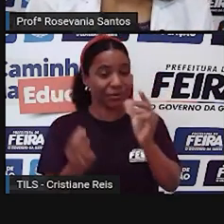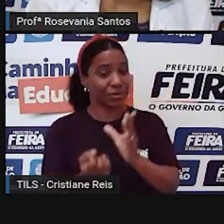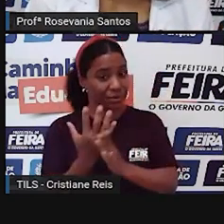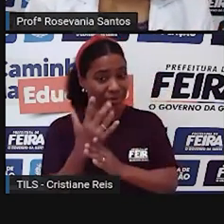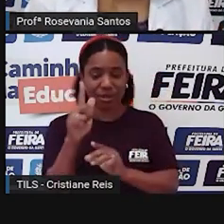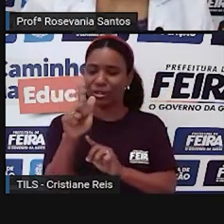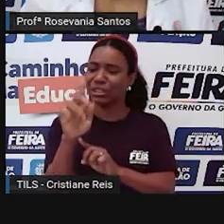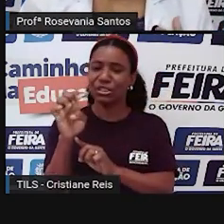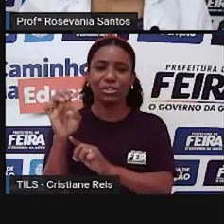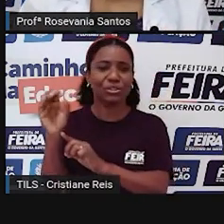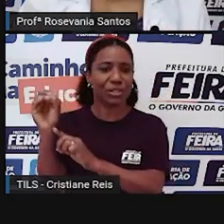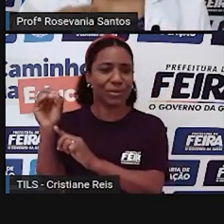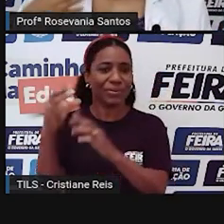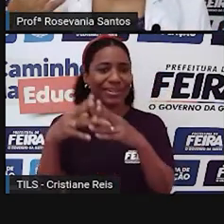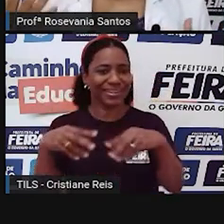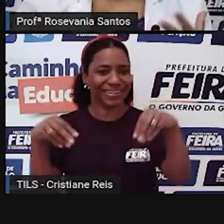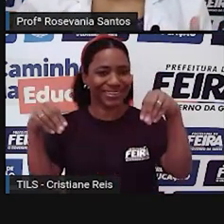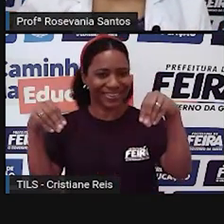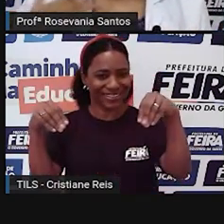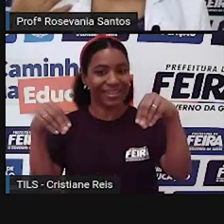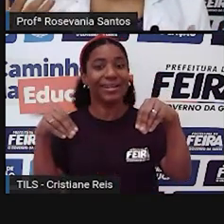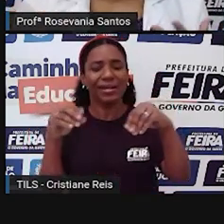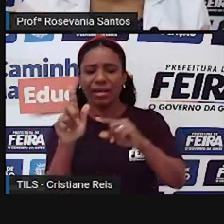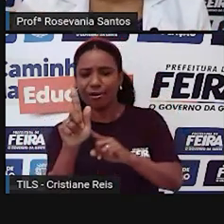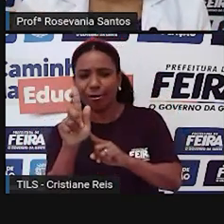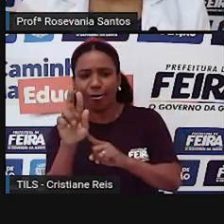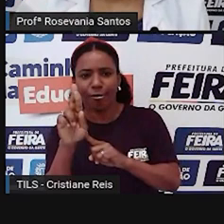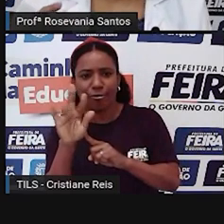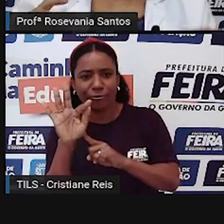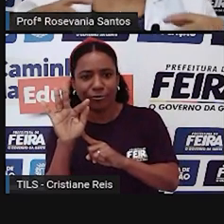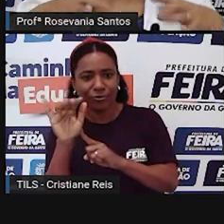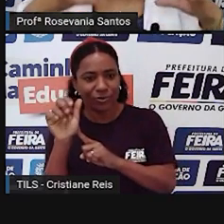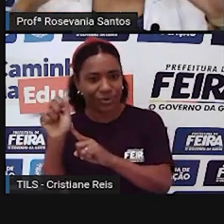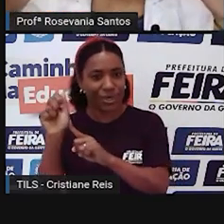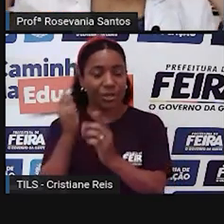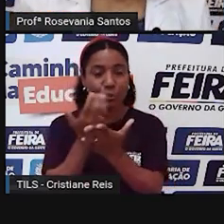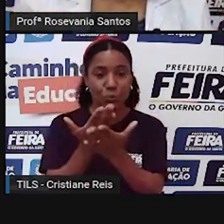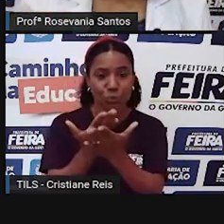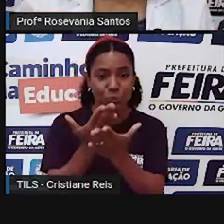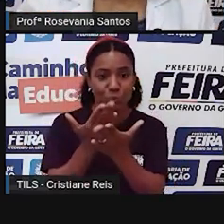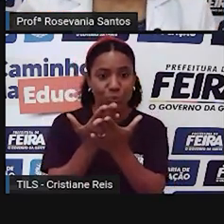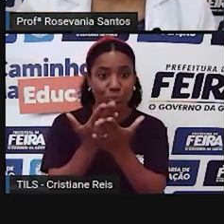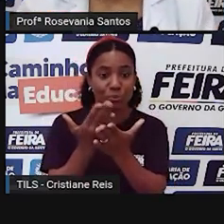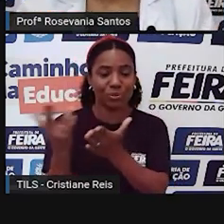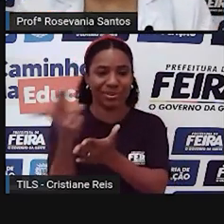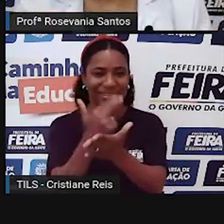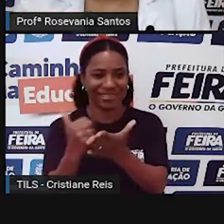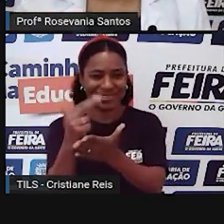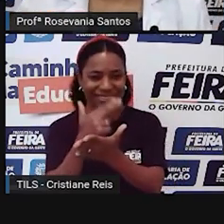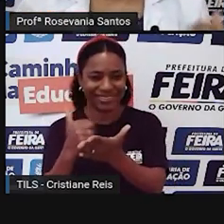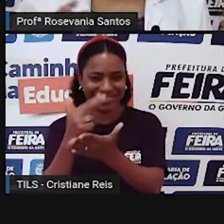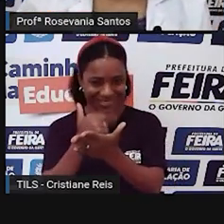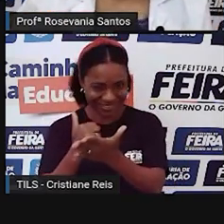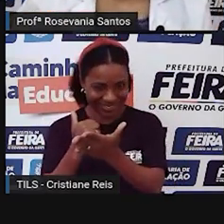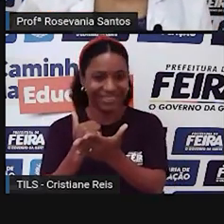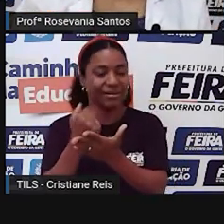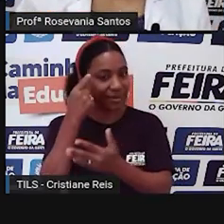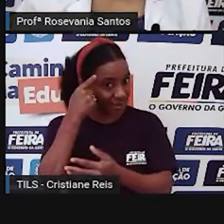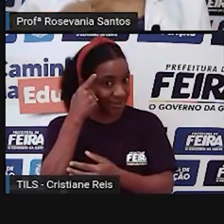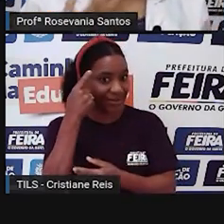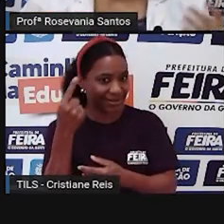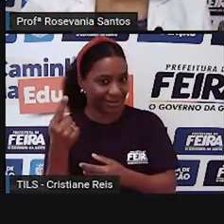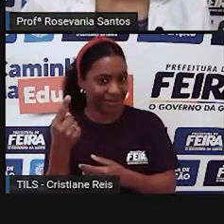significa terra e grafia, estudo, descrição. Então, analisando a palavra geografia, seria,